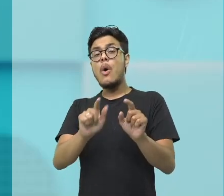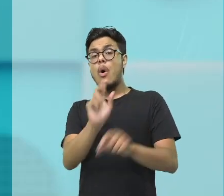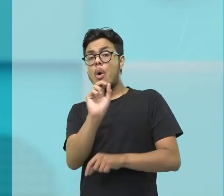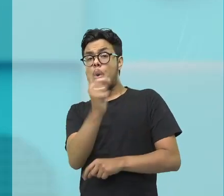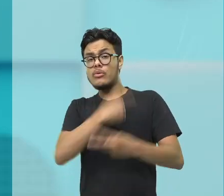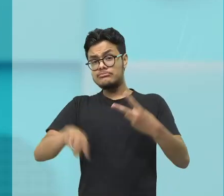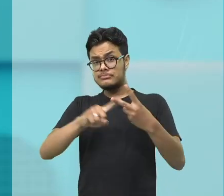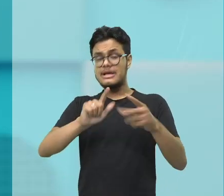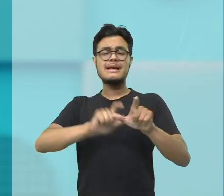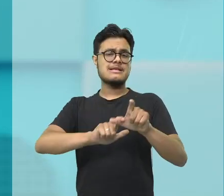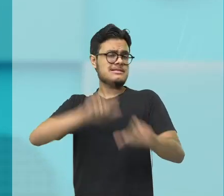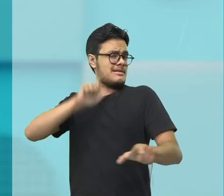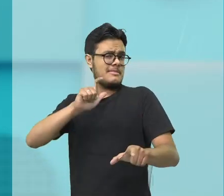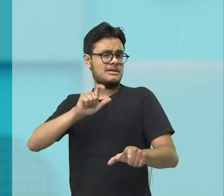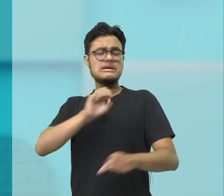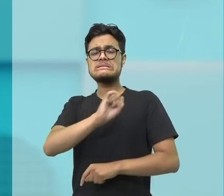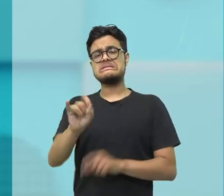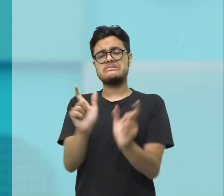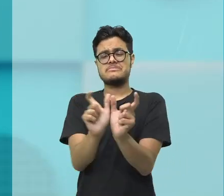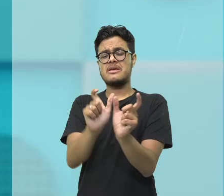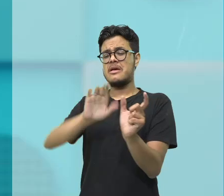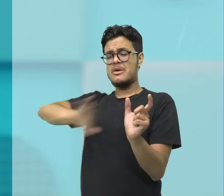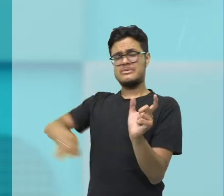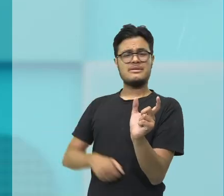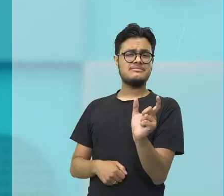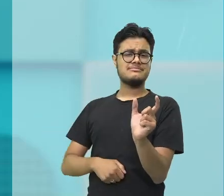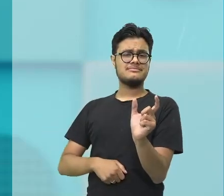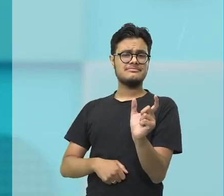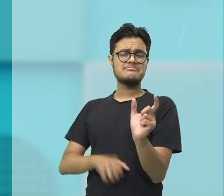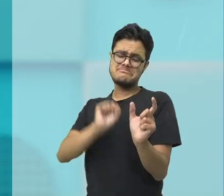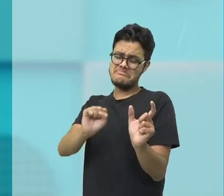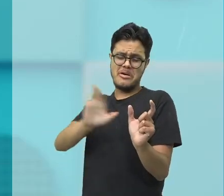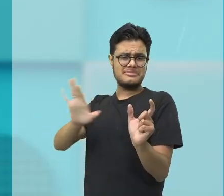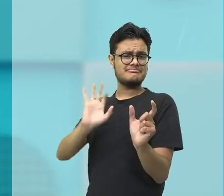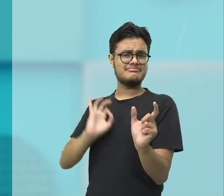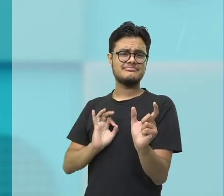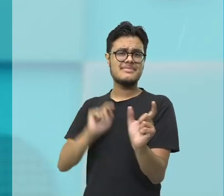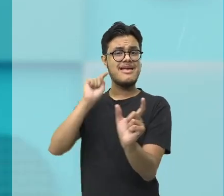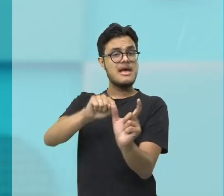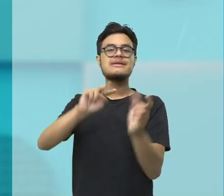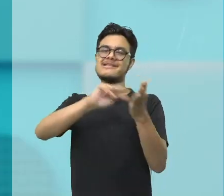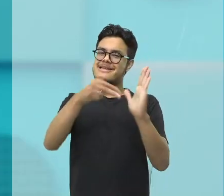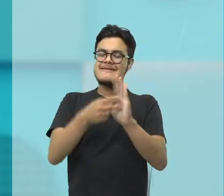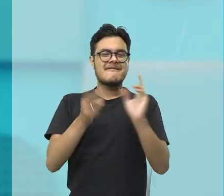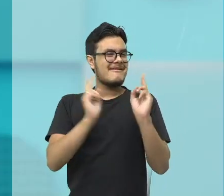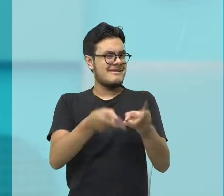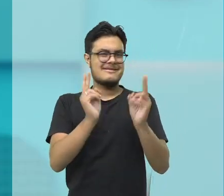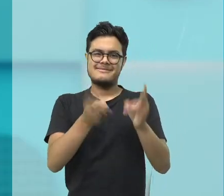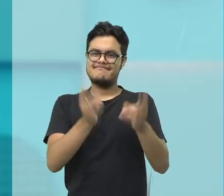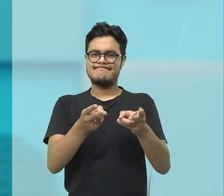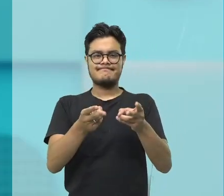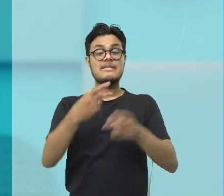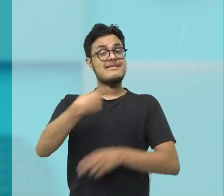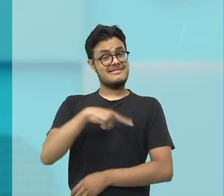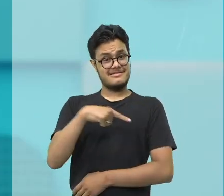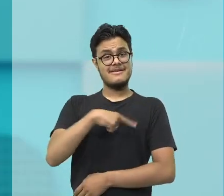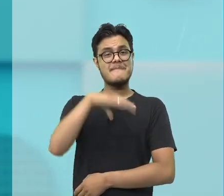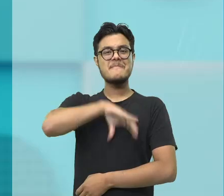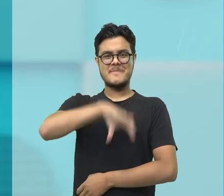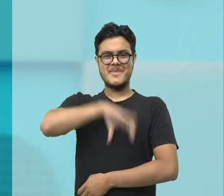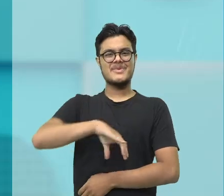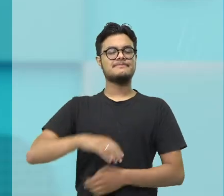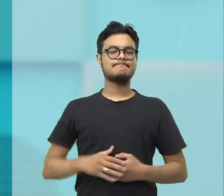independentes. Porque se um cansou, eu já vou, tchau, vai embora, o outro fica, essa palavra continua existindo.